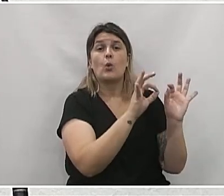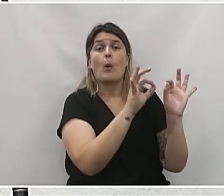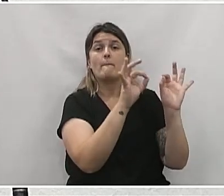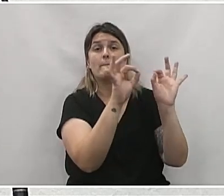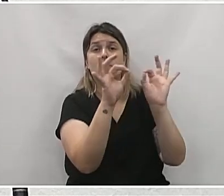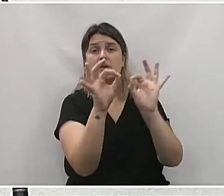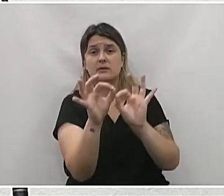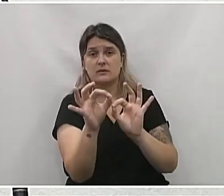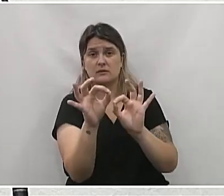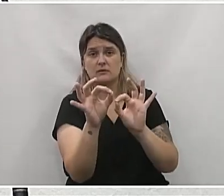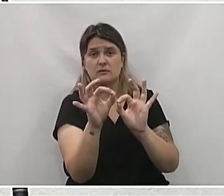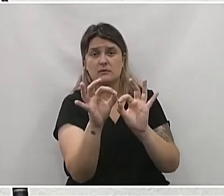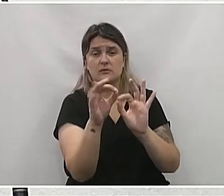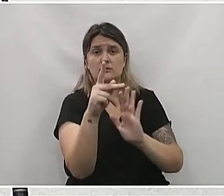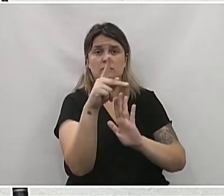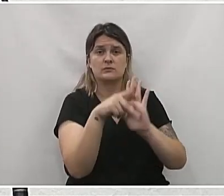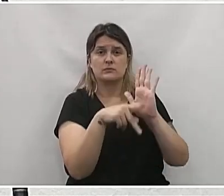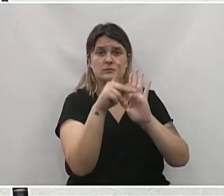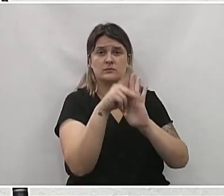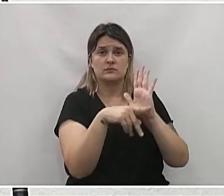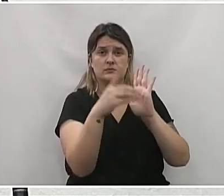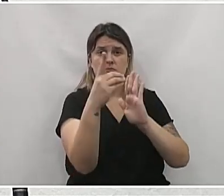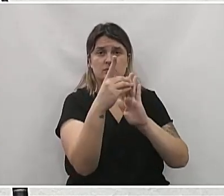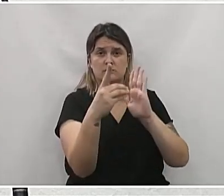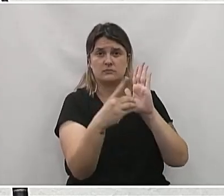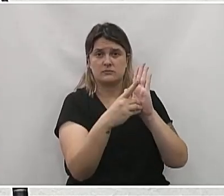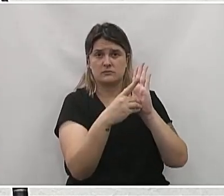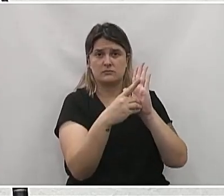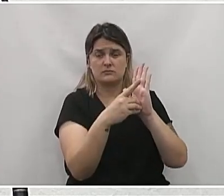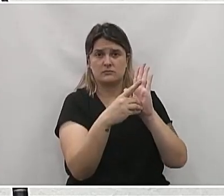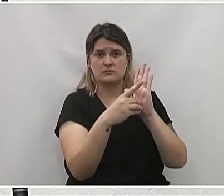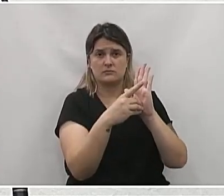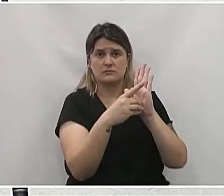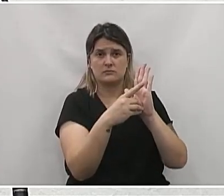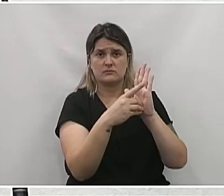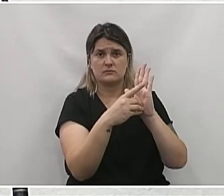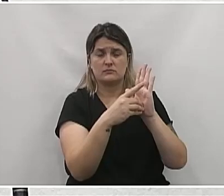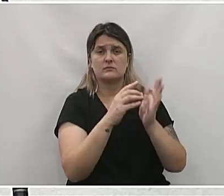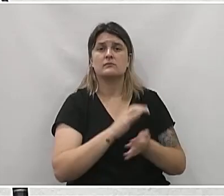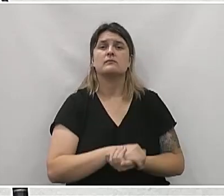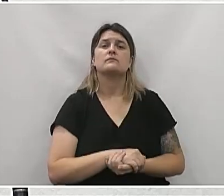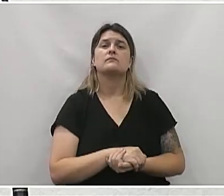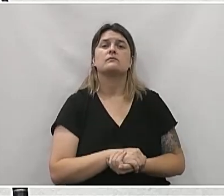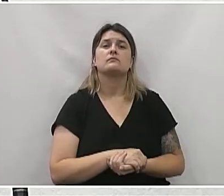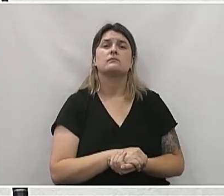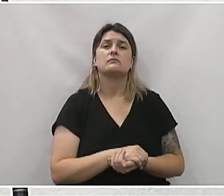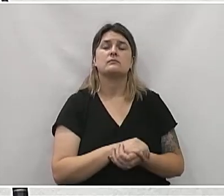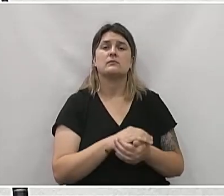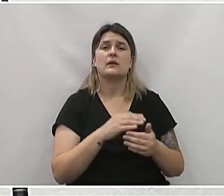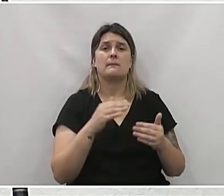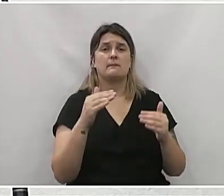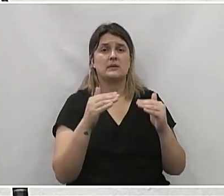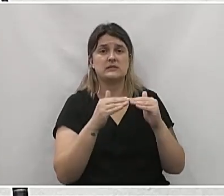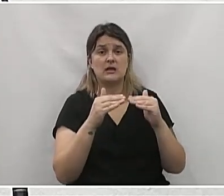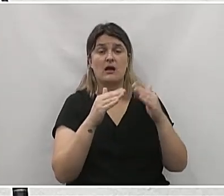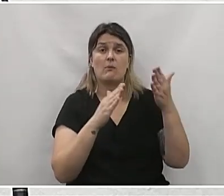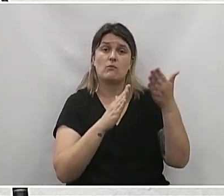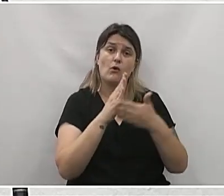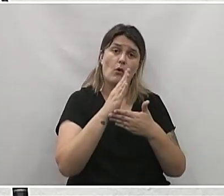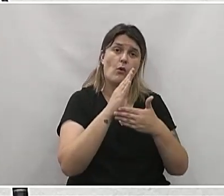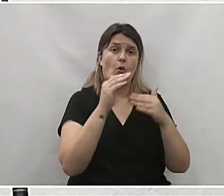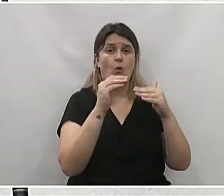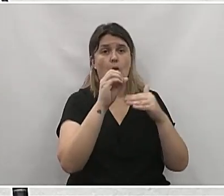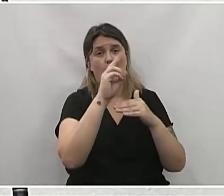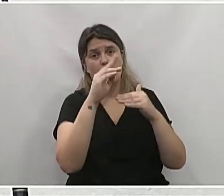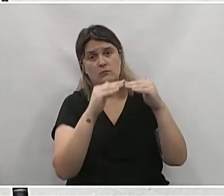acompanhado do projeto de decreto legislativo pela aprovação ou rejeição